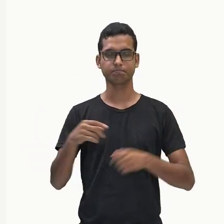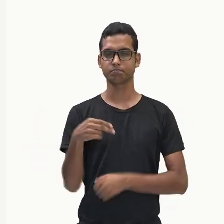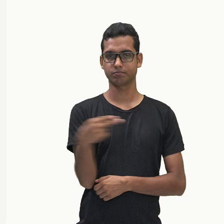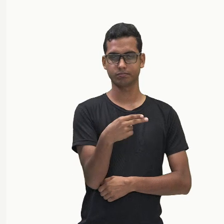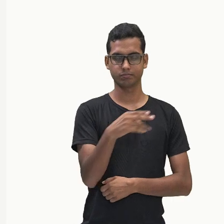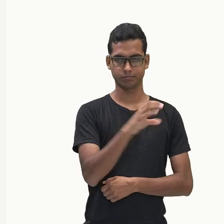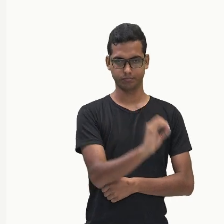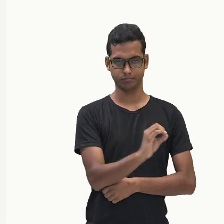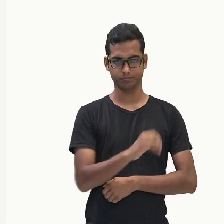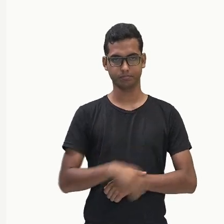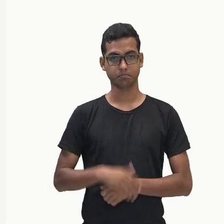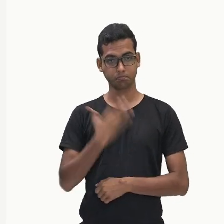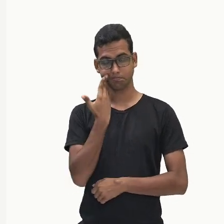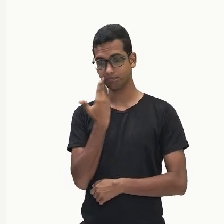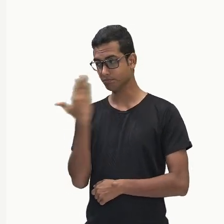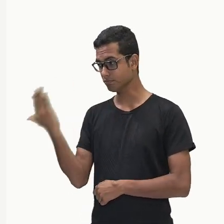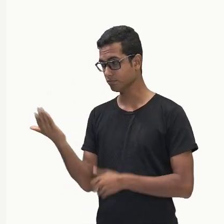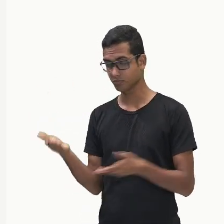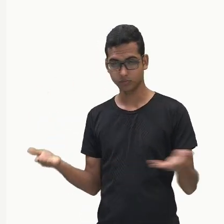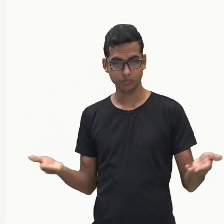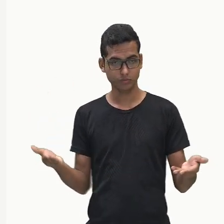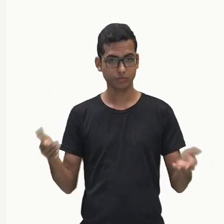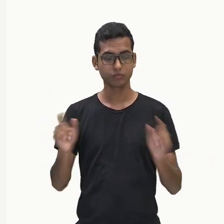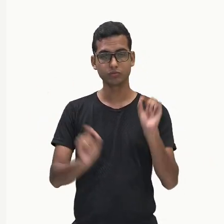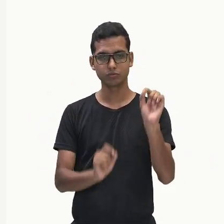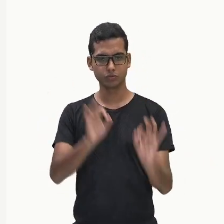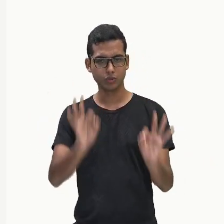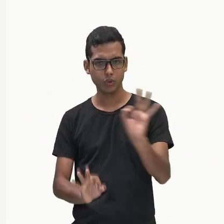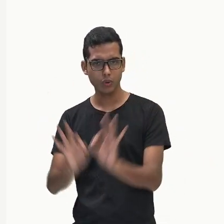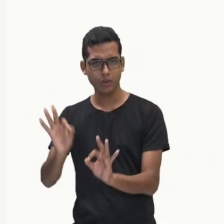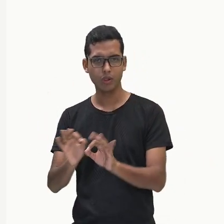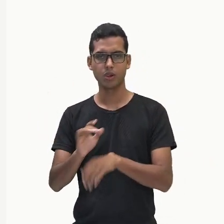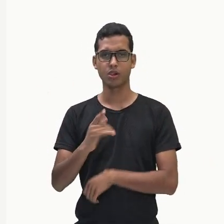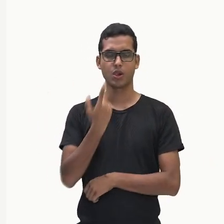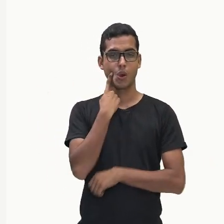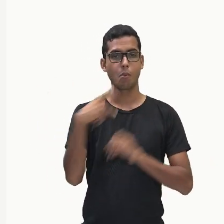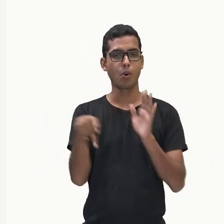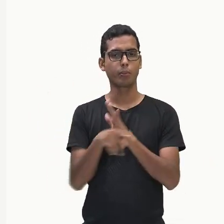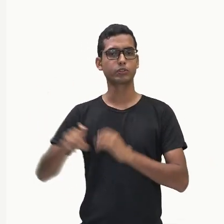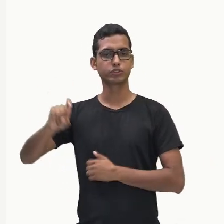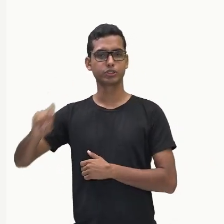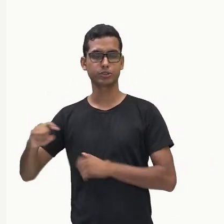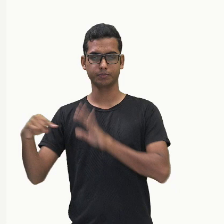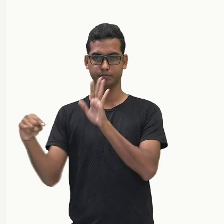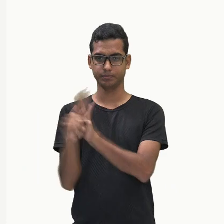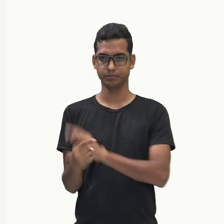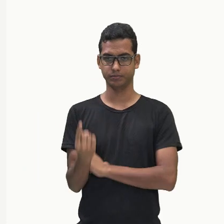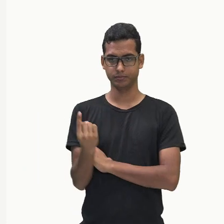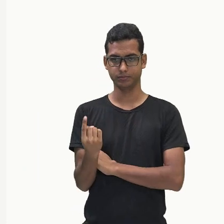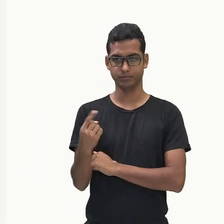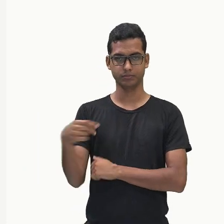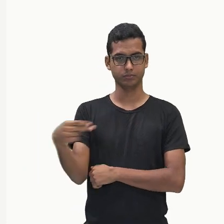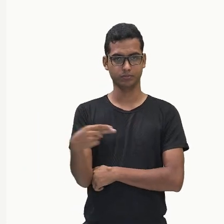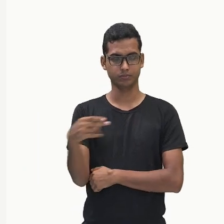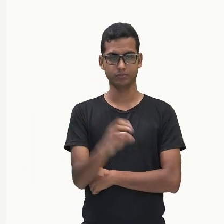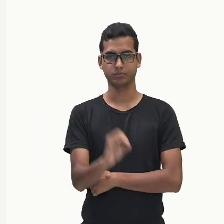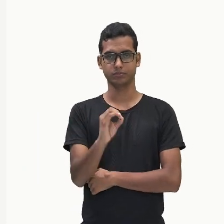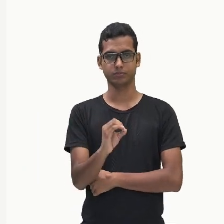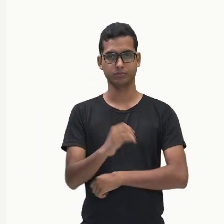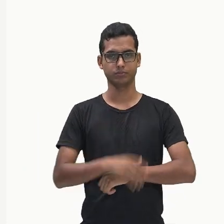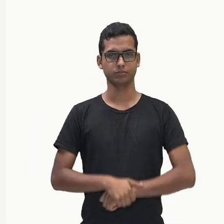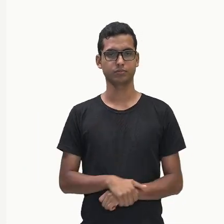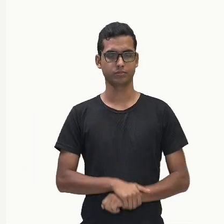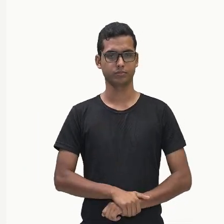nós vamos acrescentar aqui é a solução do x menos 1 igual a zero,